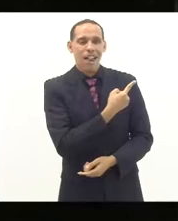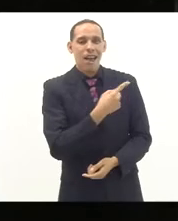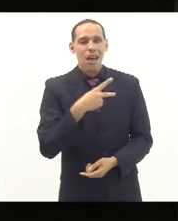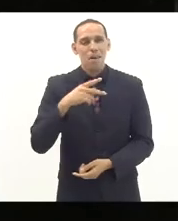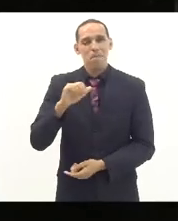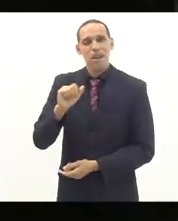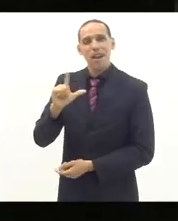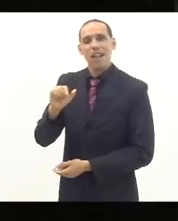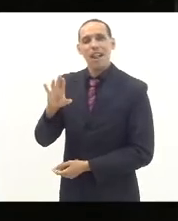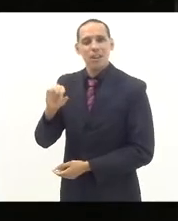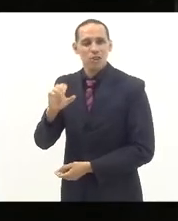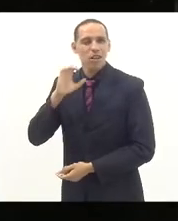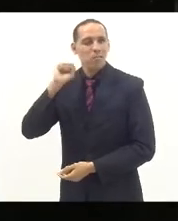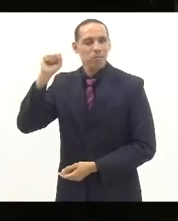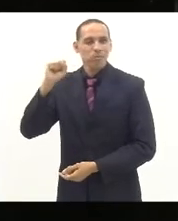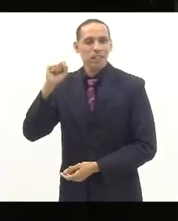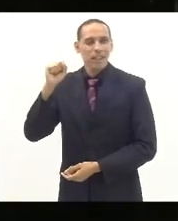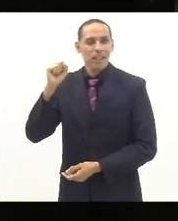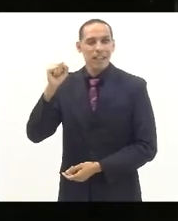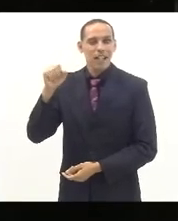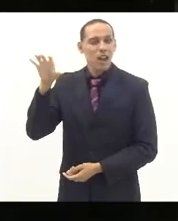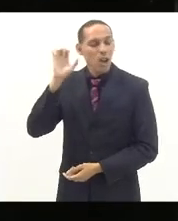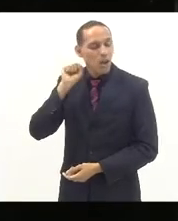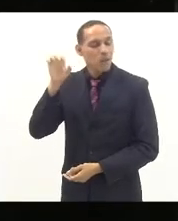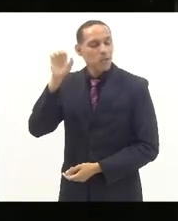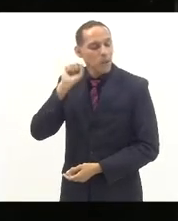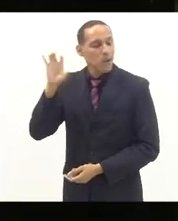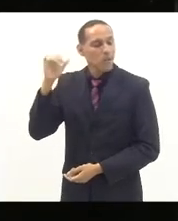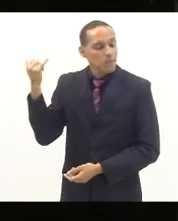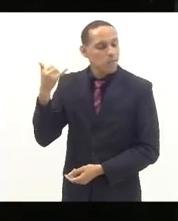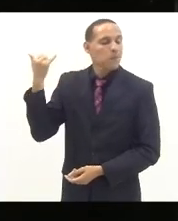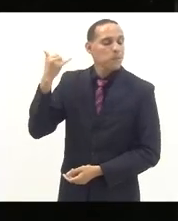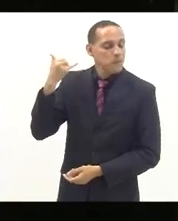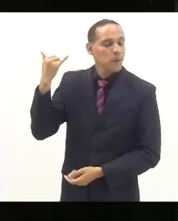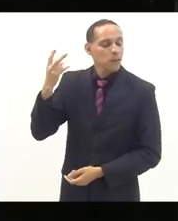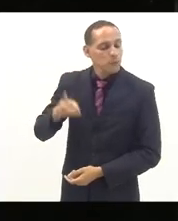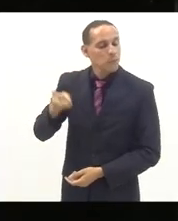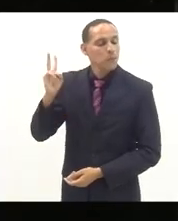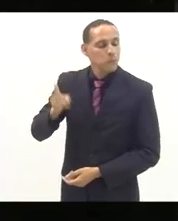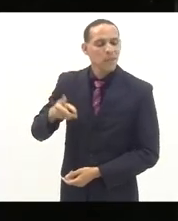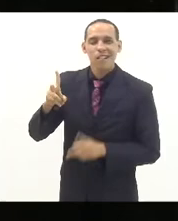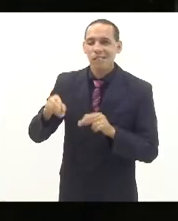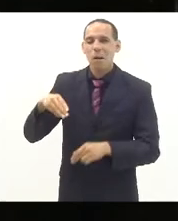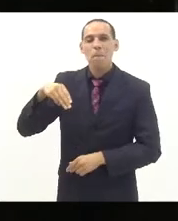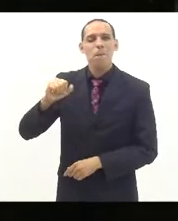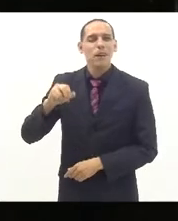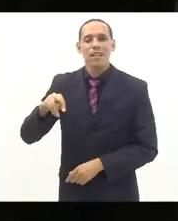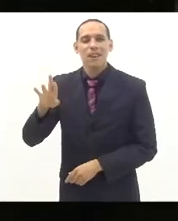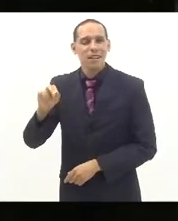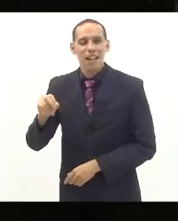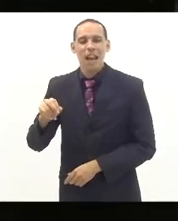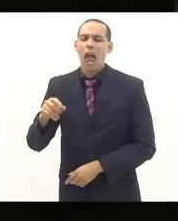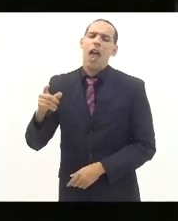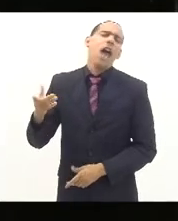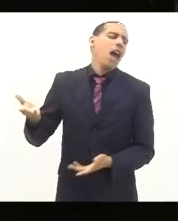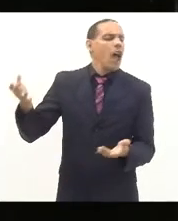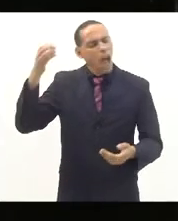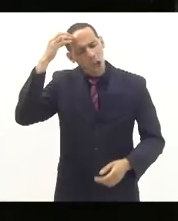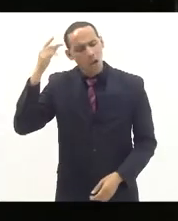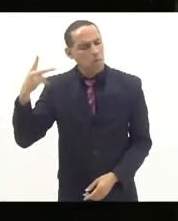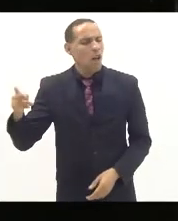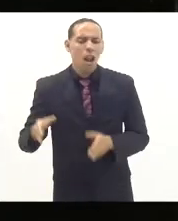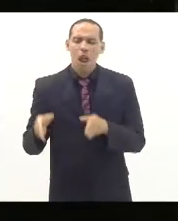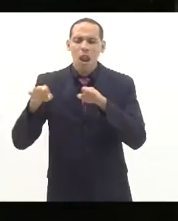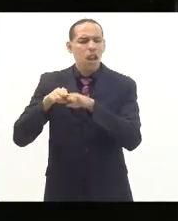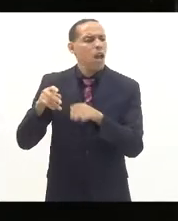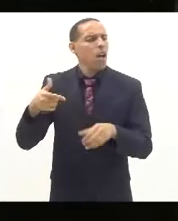Tiradentes de ouvirmos tal qual o mantra do Governo do Estado à época que a culpa era do preço do barril do petróleo